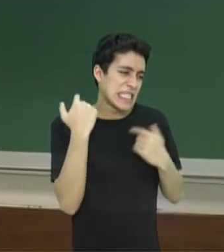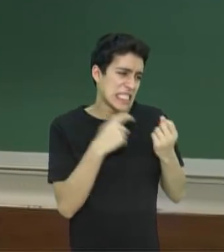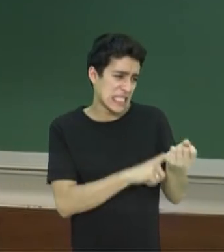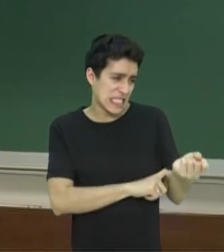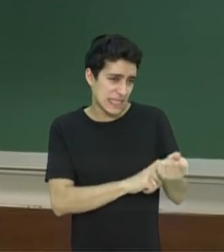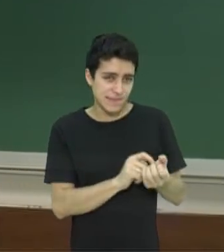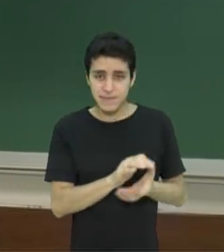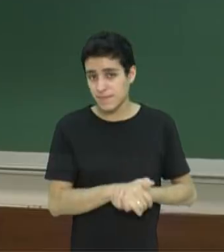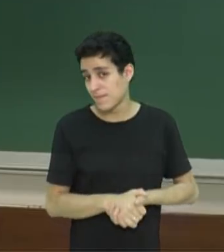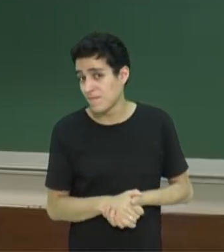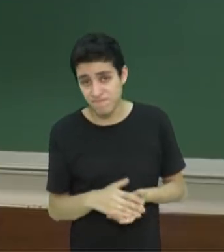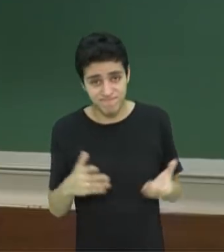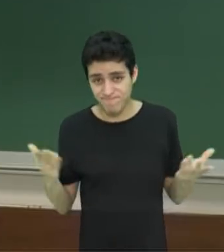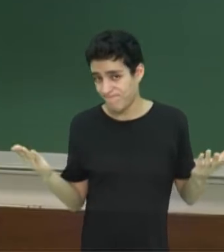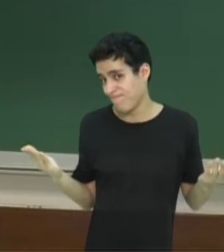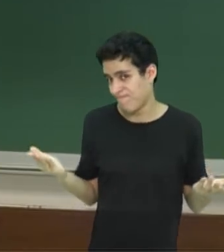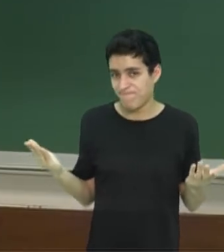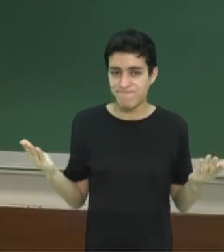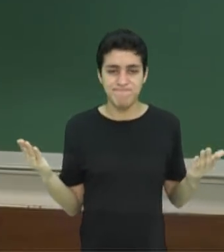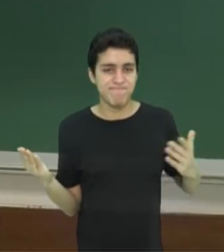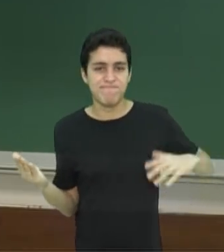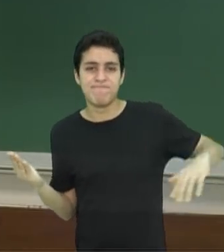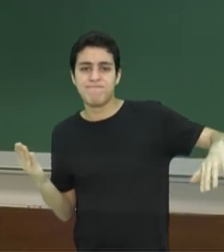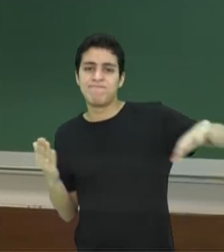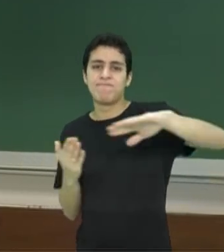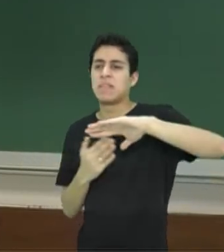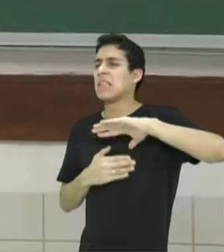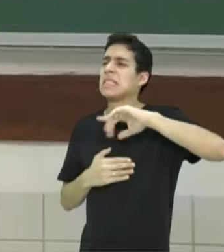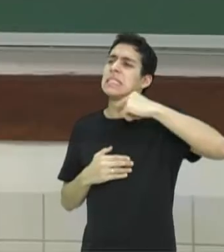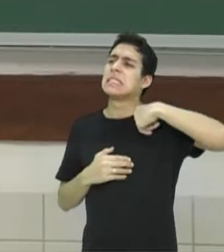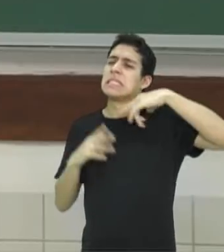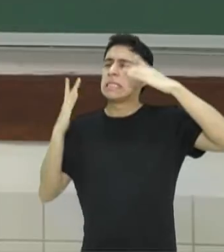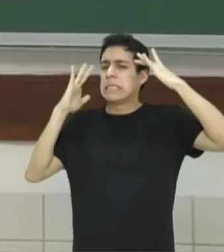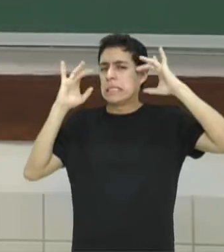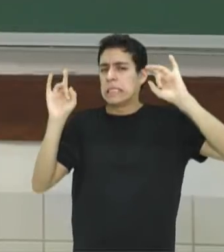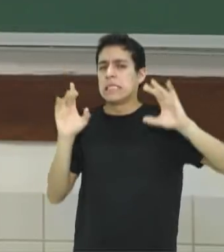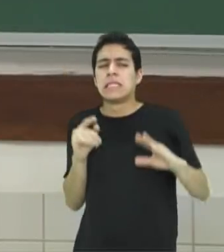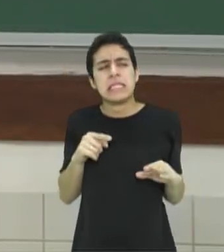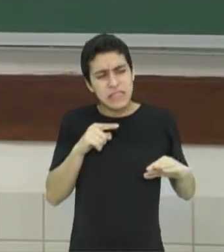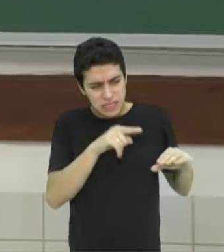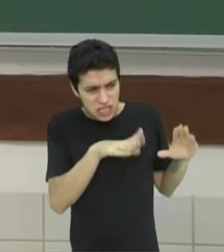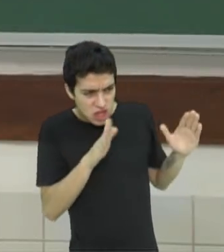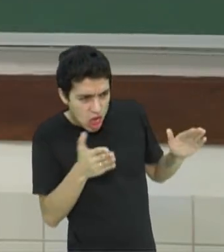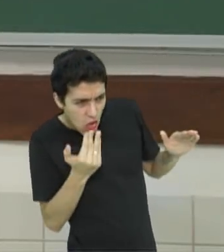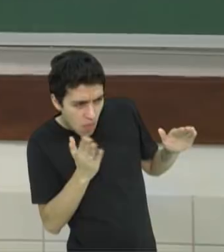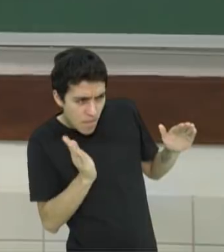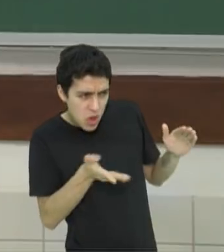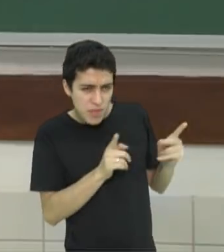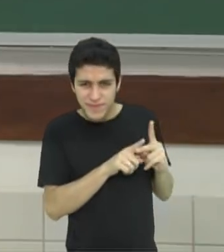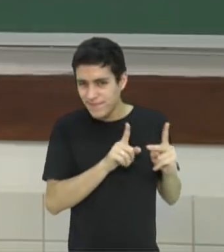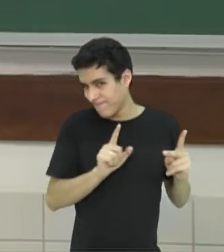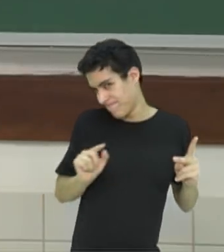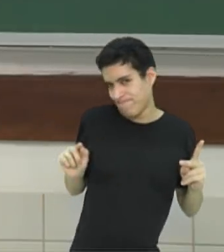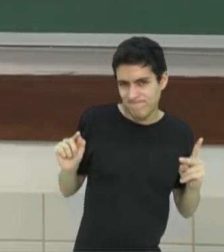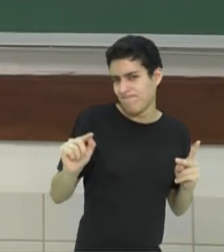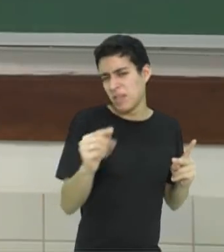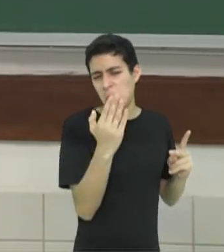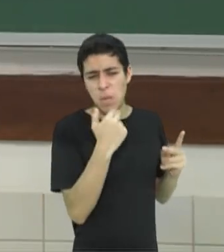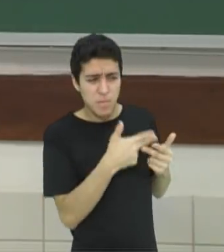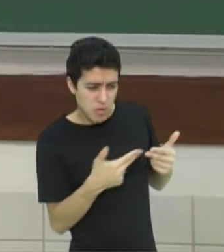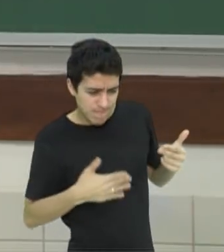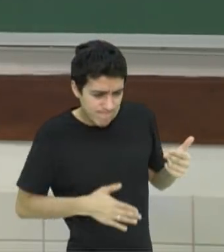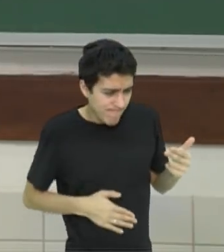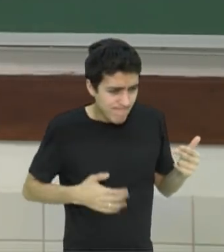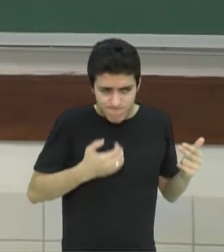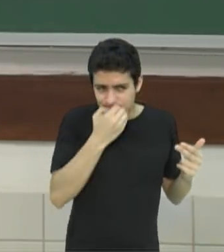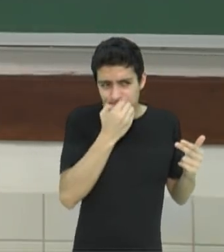As pessoas geralmente, quando alguém fala que está com dor de cabeça, eu digo assim: ah, você já comeu hoje? Ou você comeu alguma coisa que te